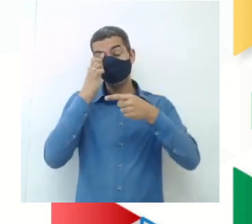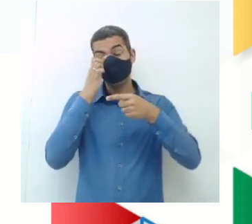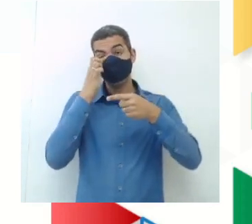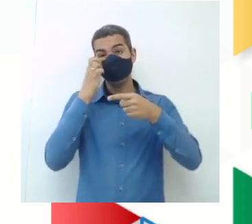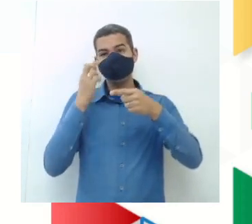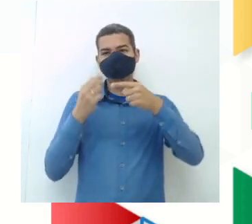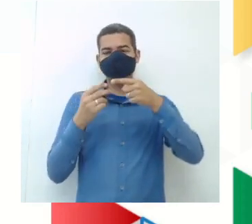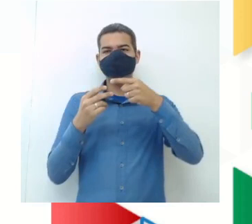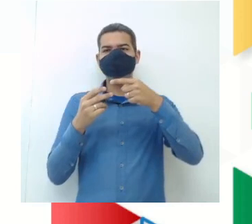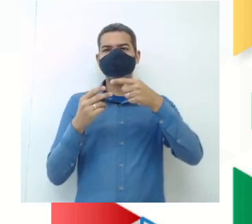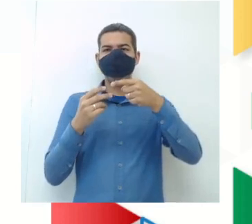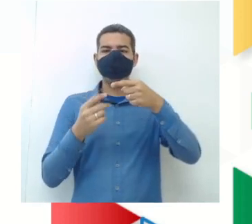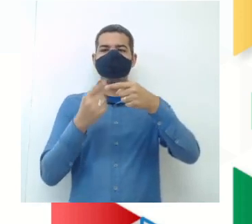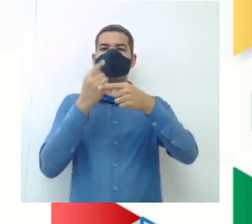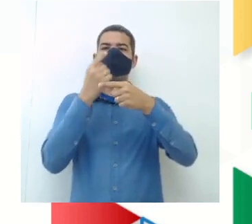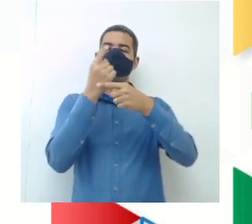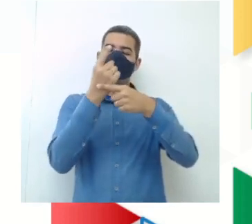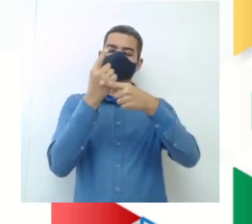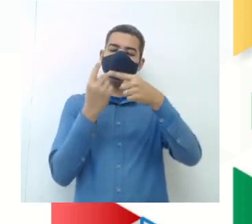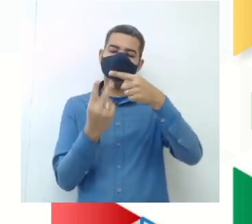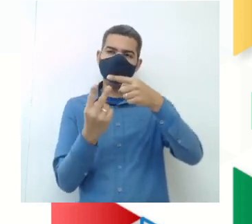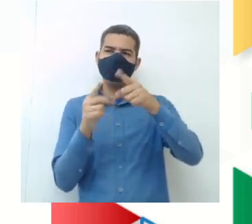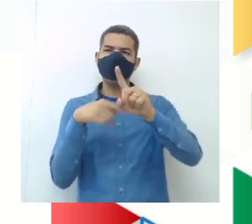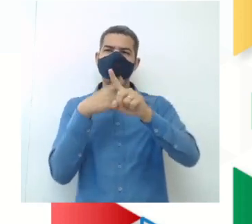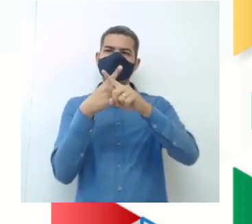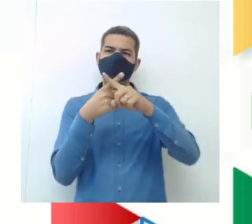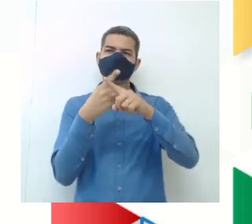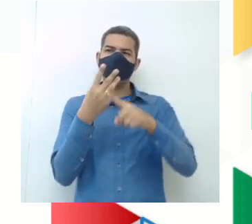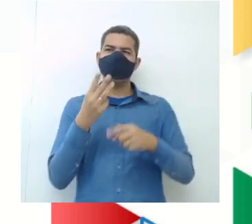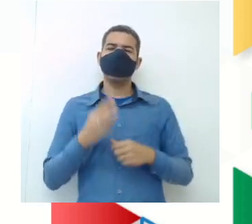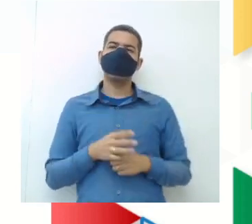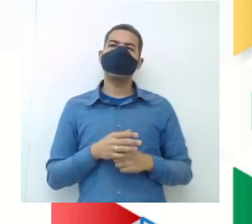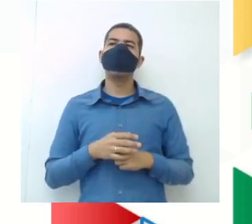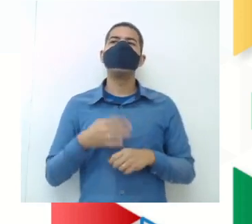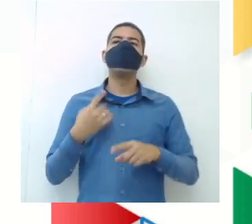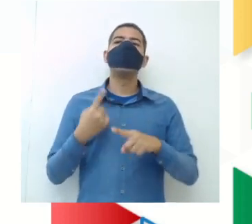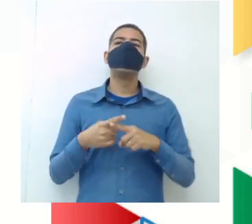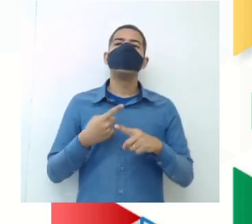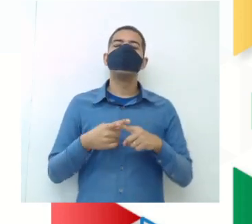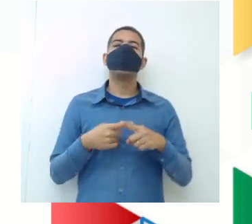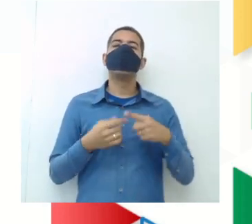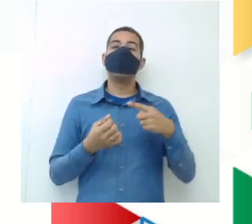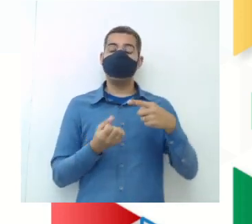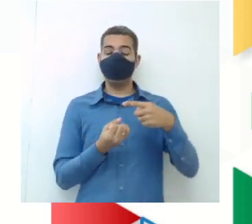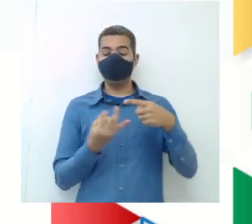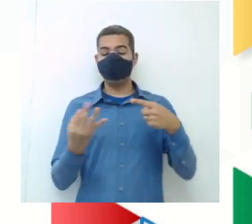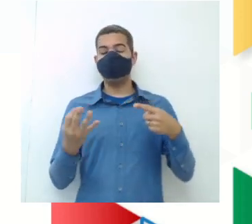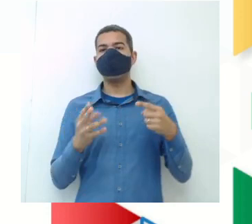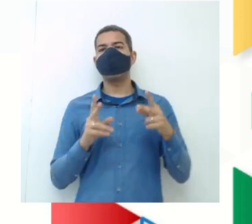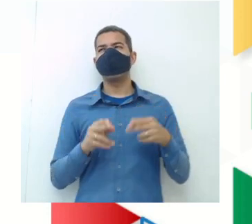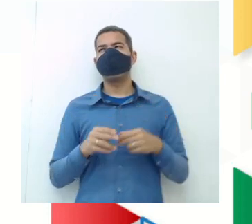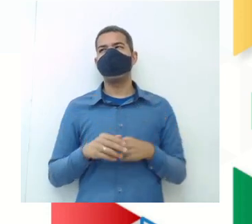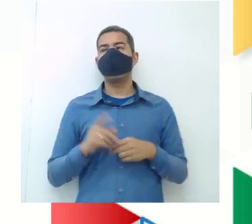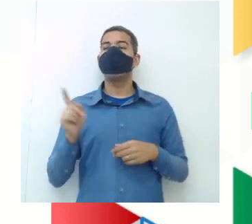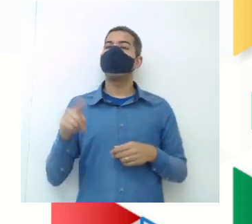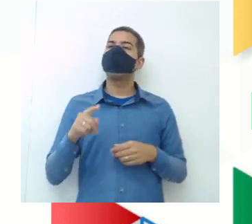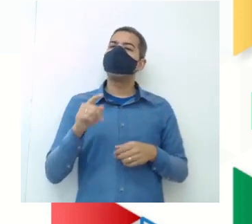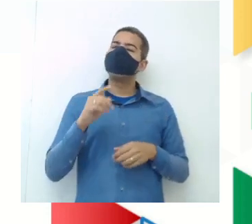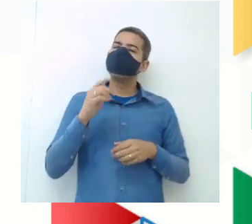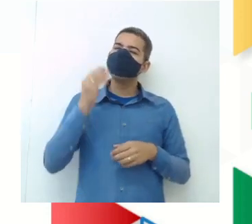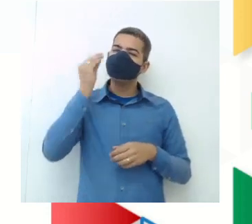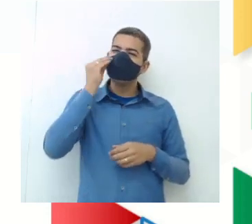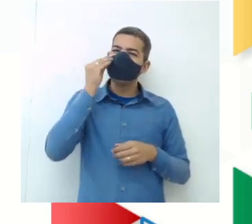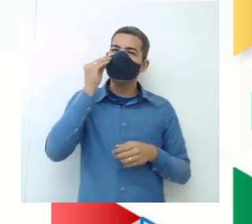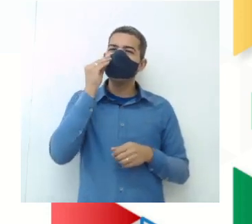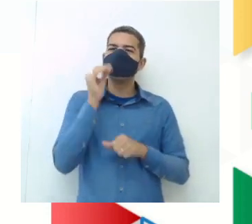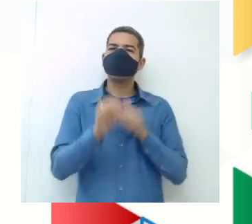2 por 3. Por quê, professor? Porque o denominador tem que ser igual. Então, é uma técnica que a gente usa, tá